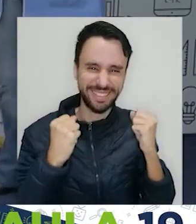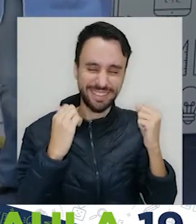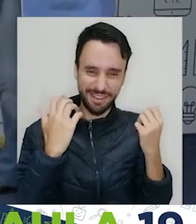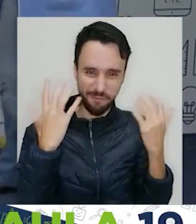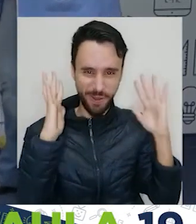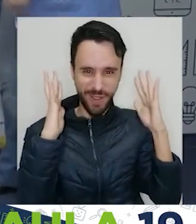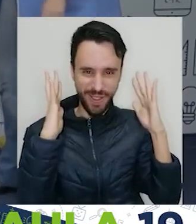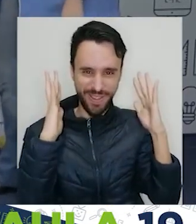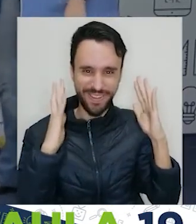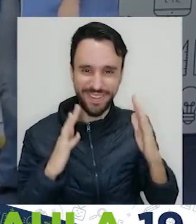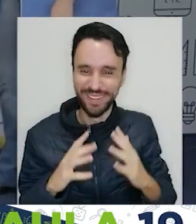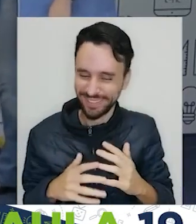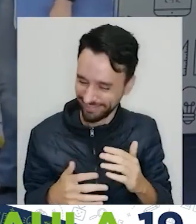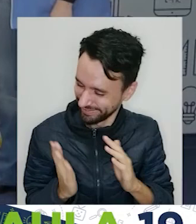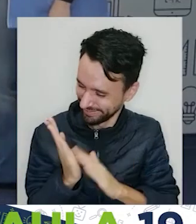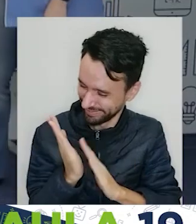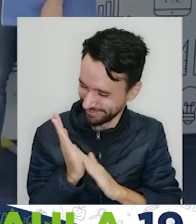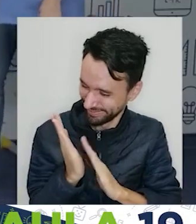Muito bem.